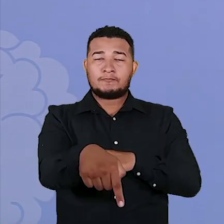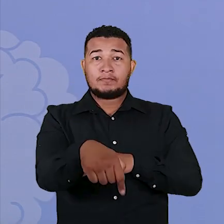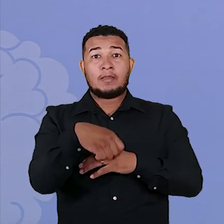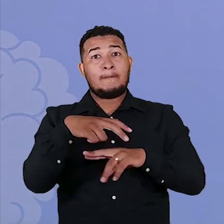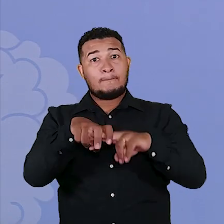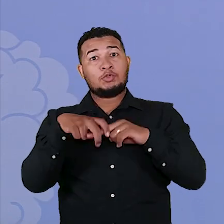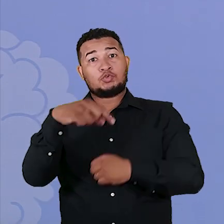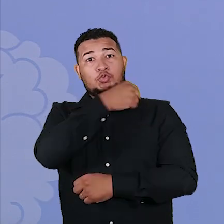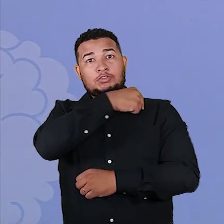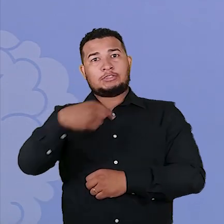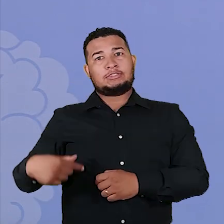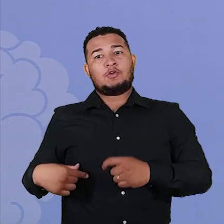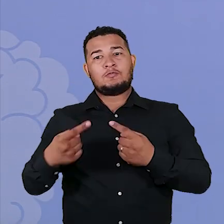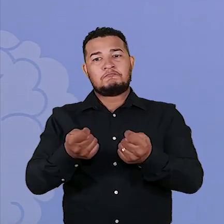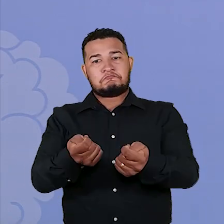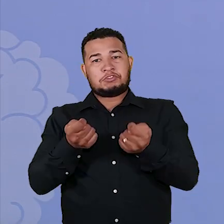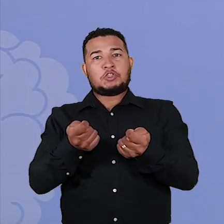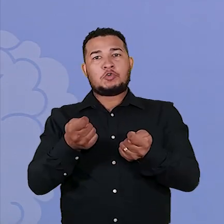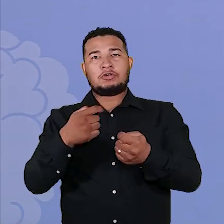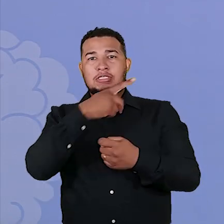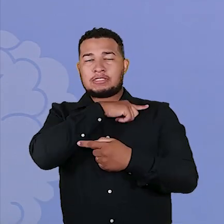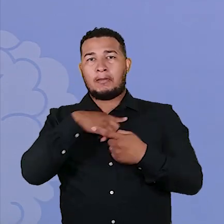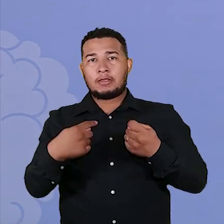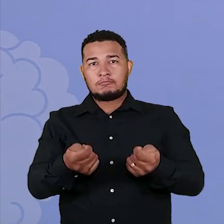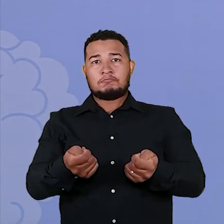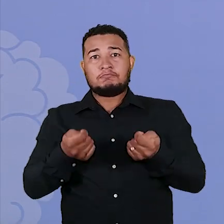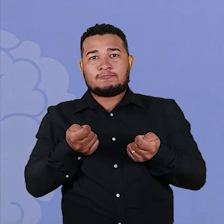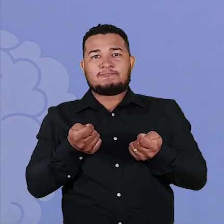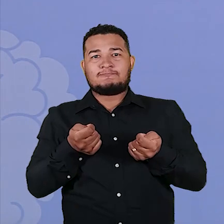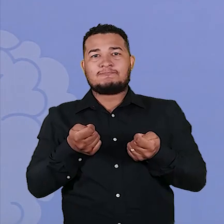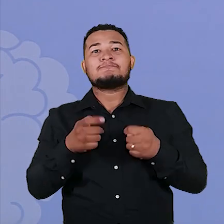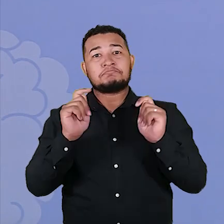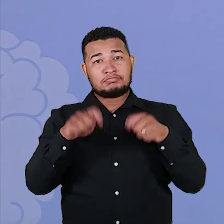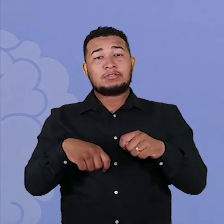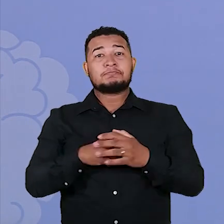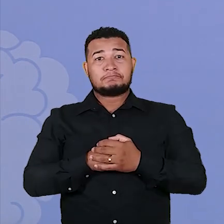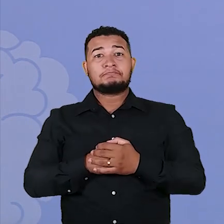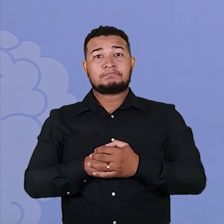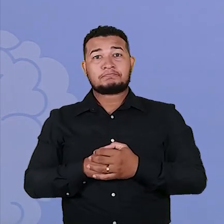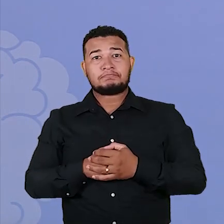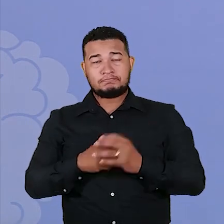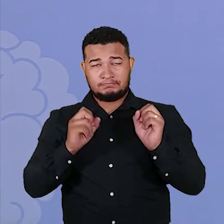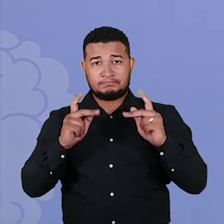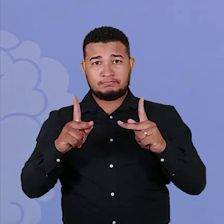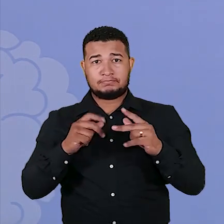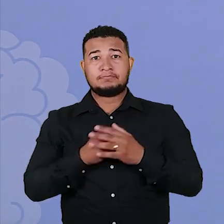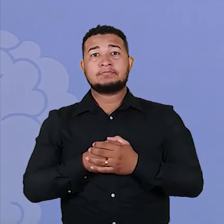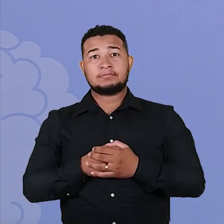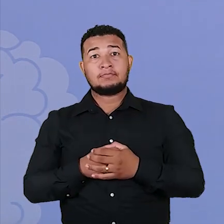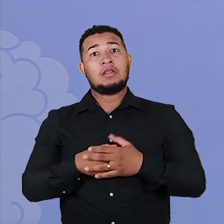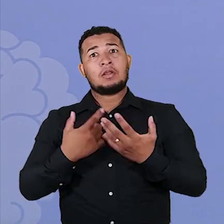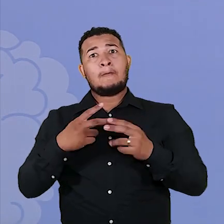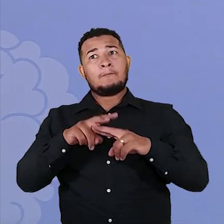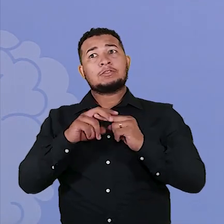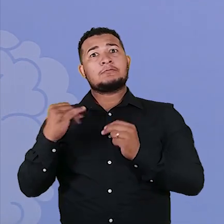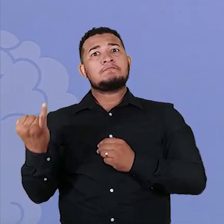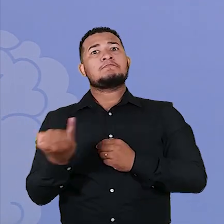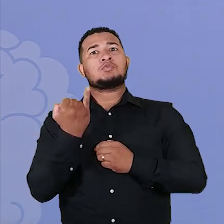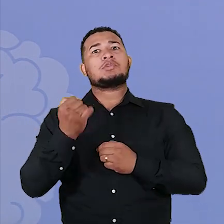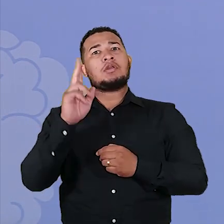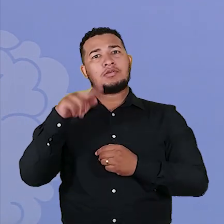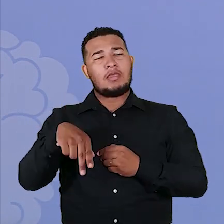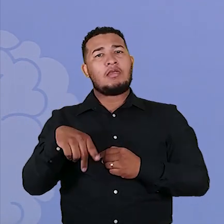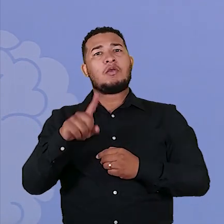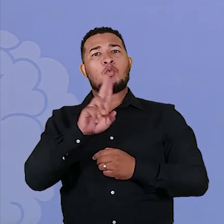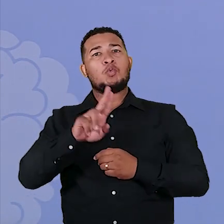não é então cinto de segurança ele pede os efeitos da inércia no nosso corpo tá bom